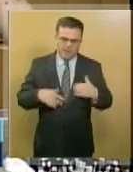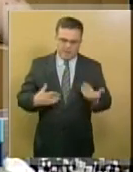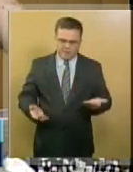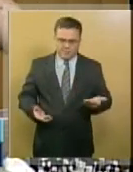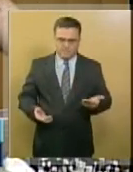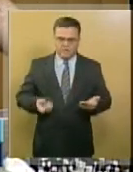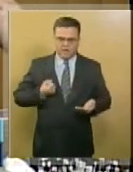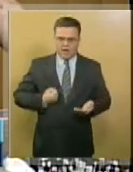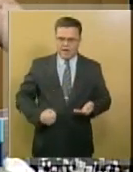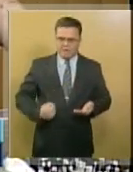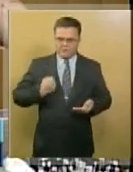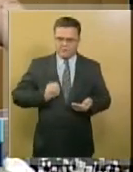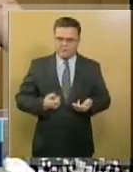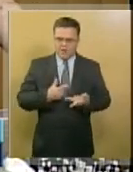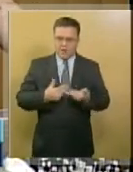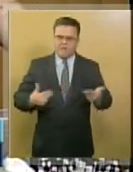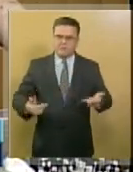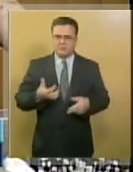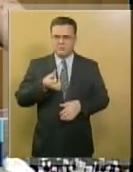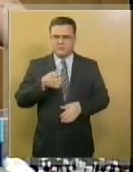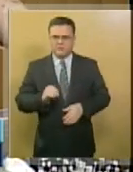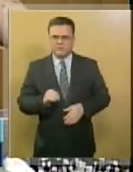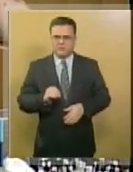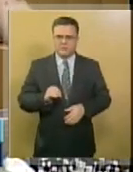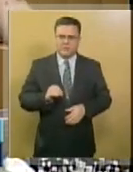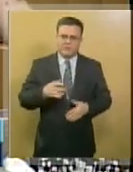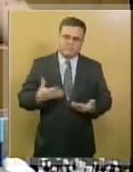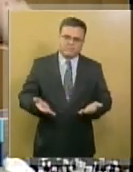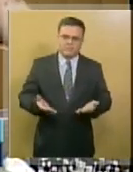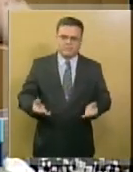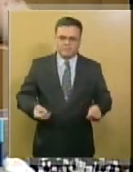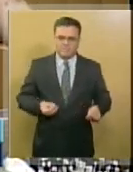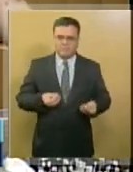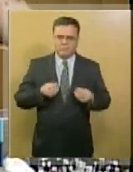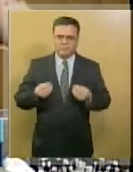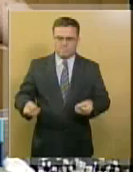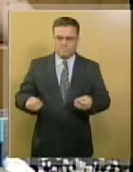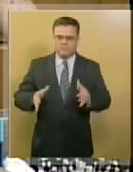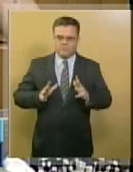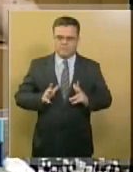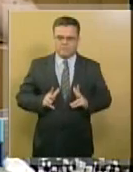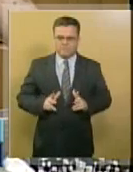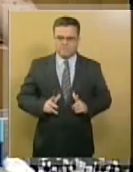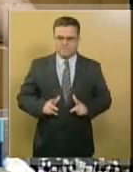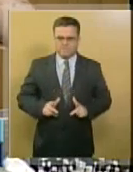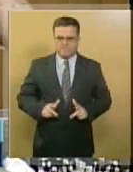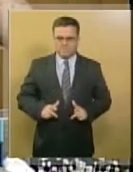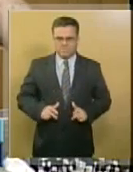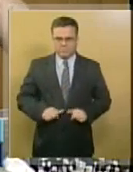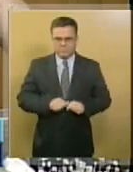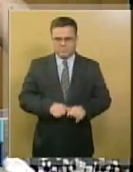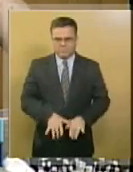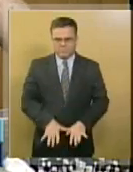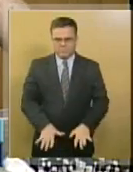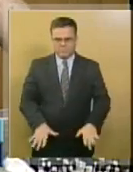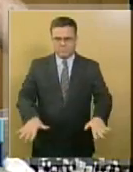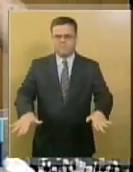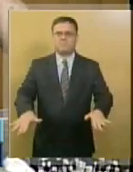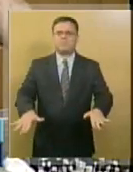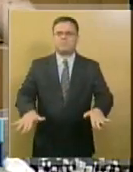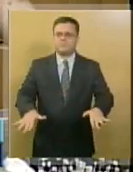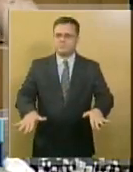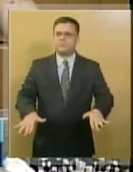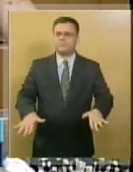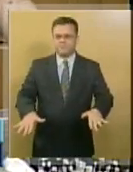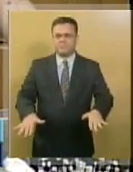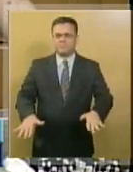fezes e urina do cativeiro de 50, 60 animais por dia, eles davam uma ducha, senhores, e tudo seguia por uma valeta in natura para o